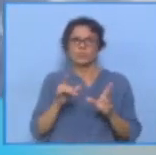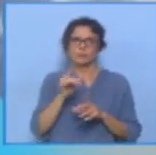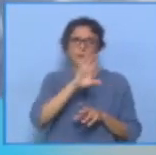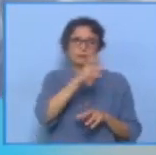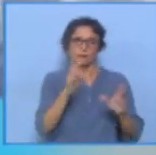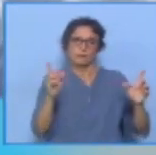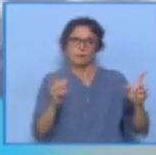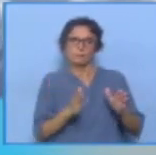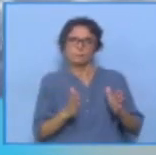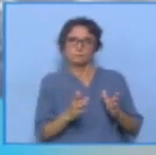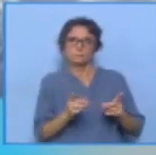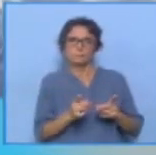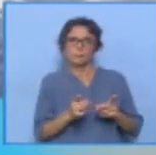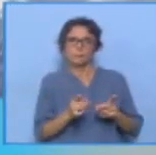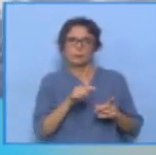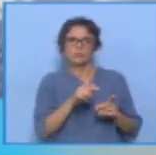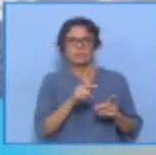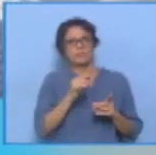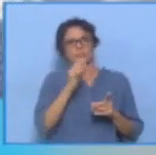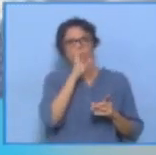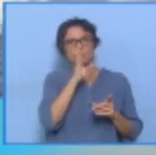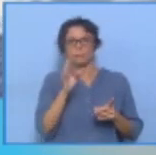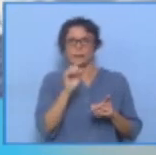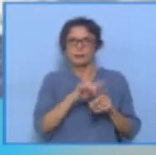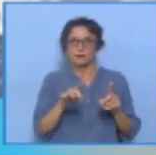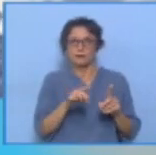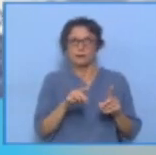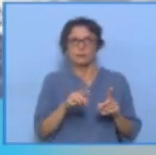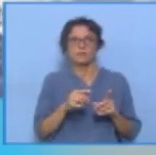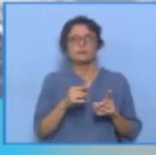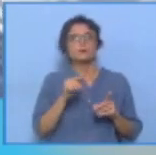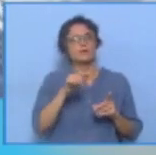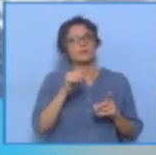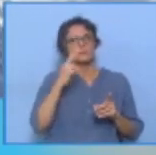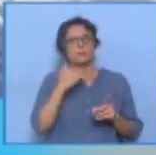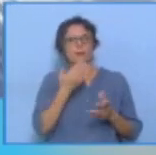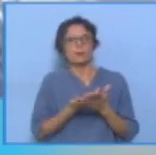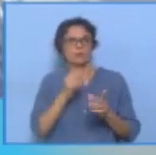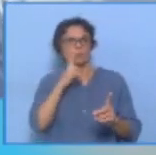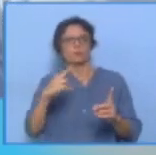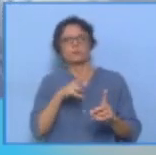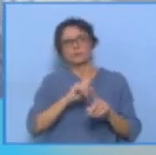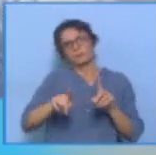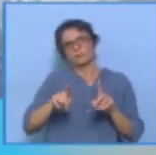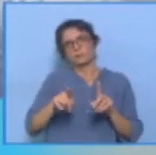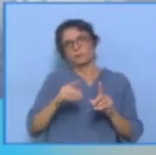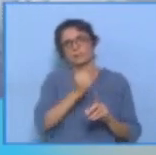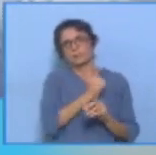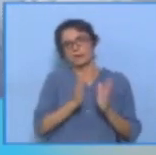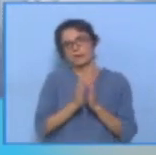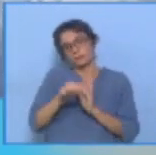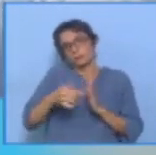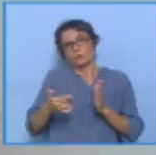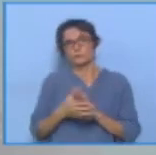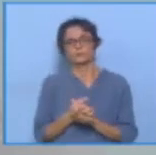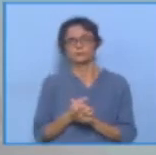tradicional, tudo isso vai para o Colégio Cardinalício e vai para o seio dos conselheiros do Papa e dá uma visão muito diferente do que é a Igreja hoje em dia. Sendo mais